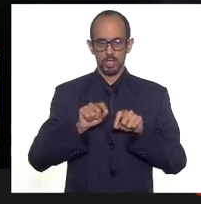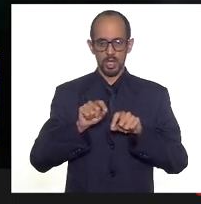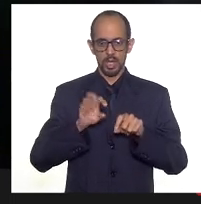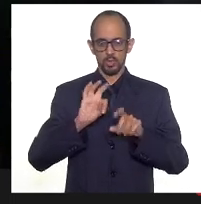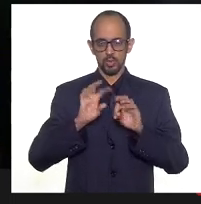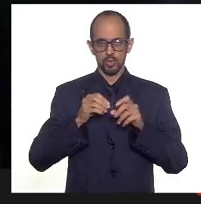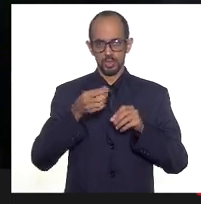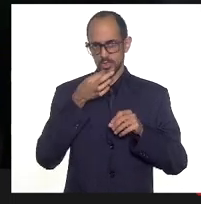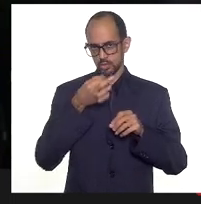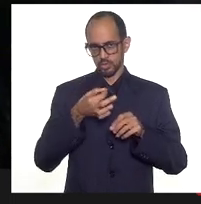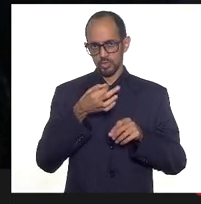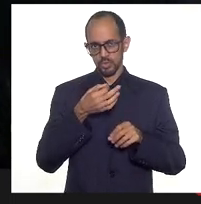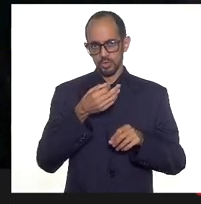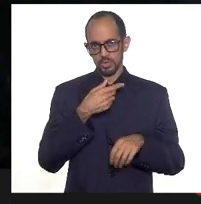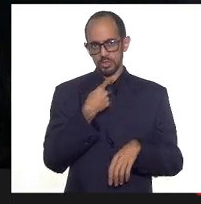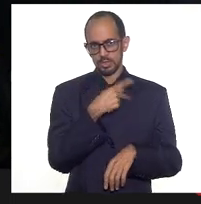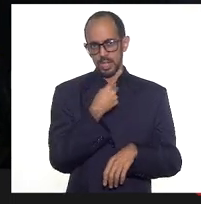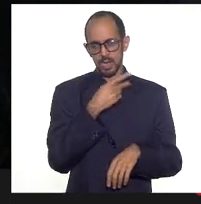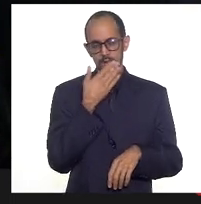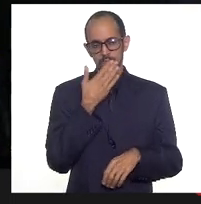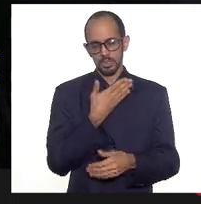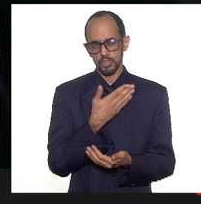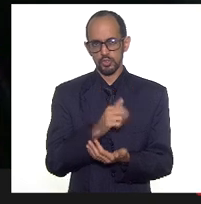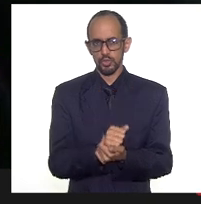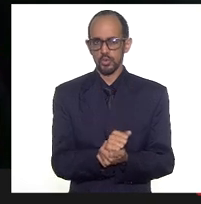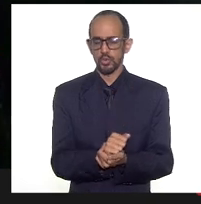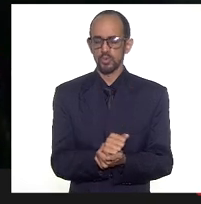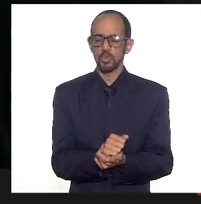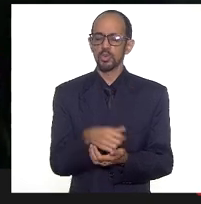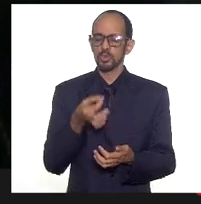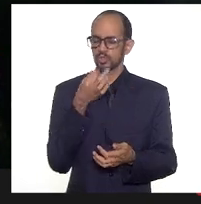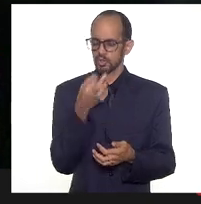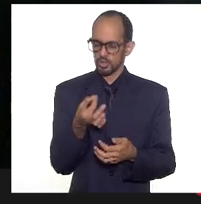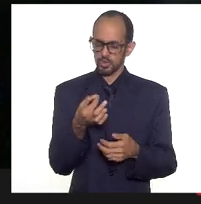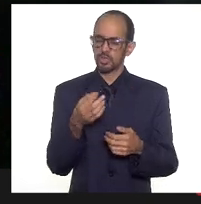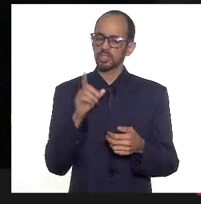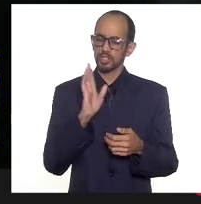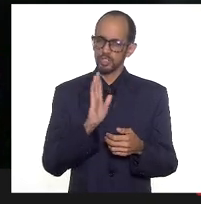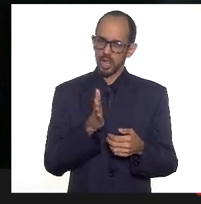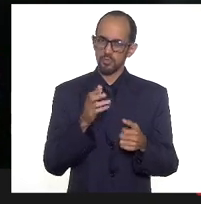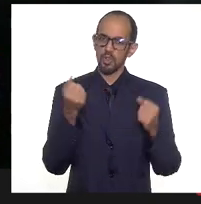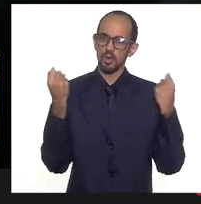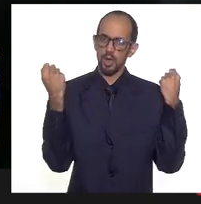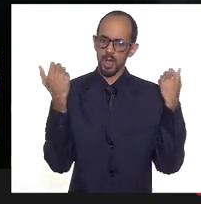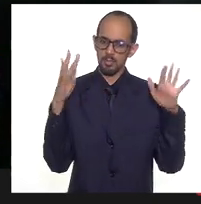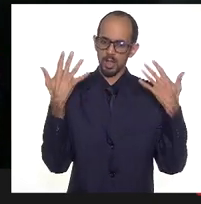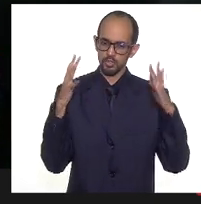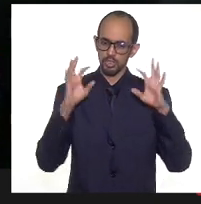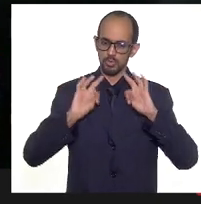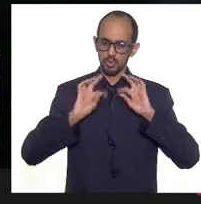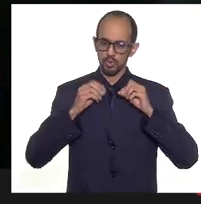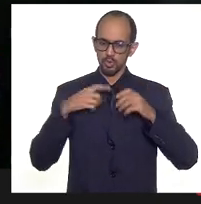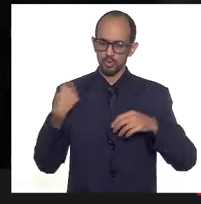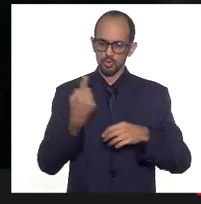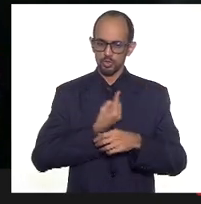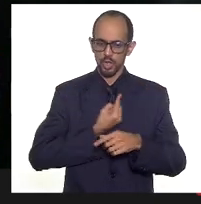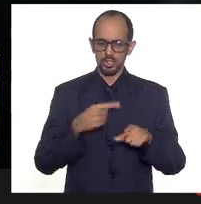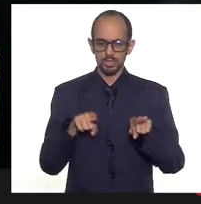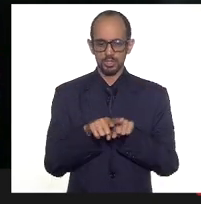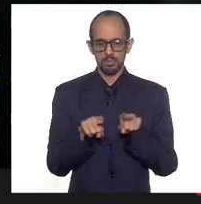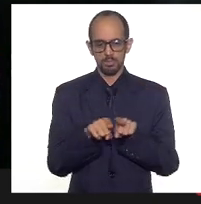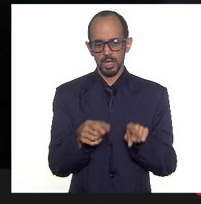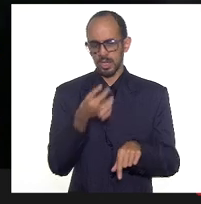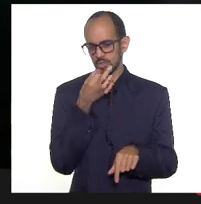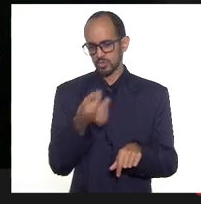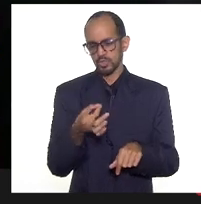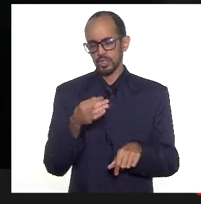está colocando, né? Indicações aqui que já foram até aplaudidas aqui por todos nós. A indicação que tia